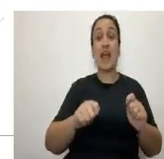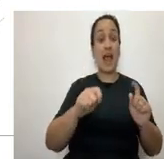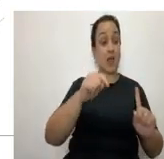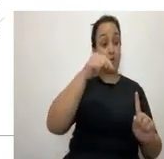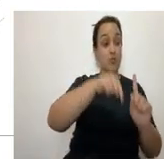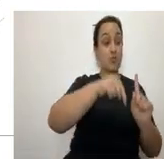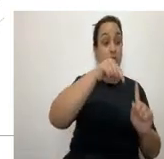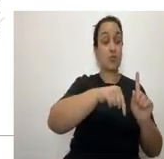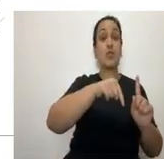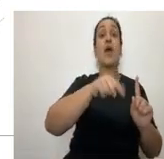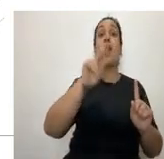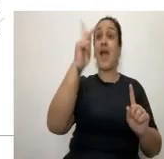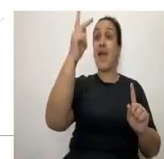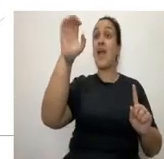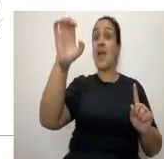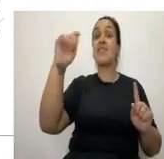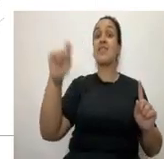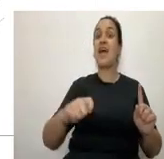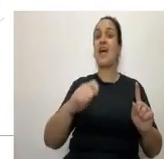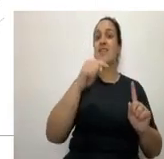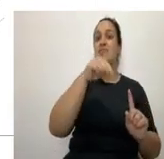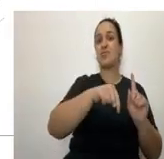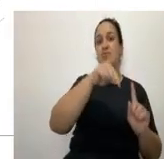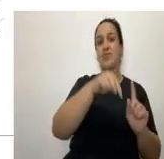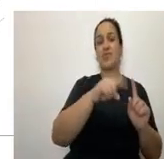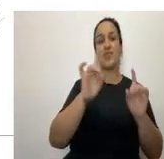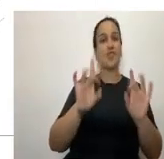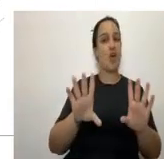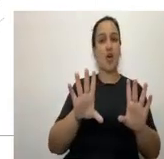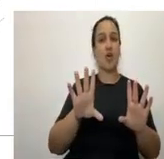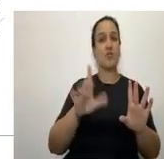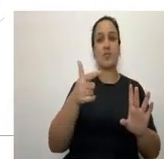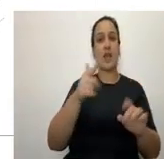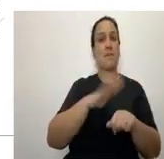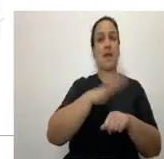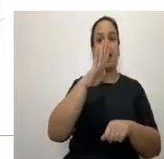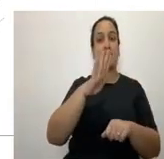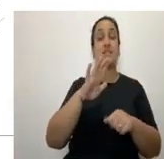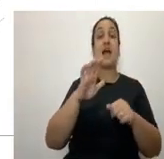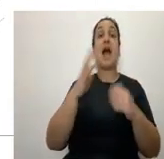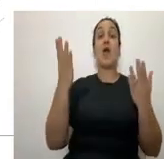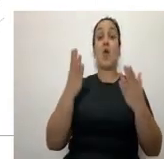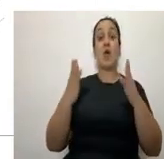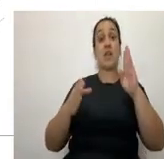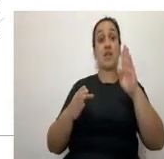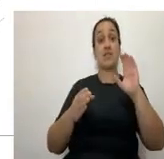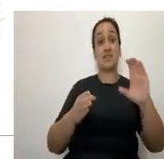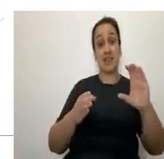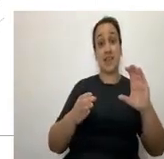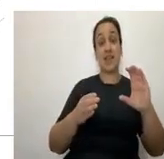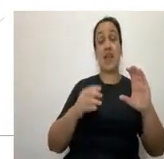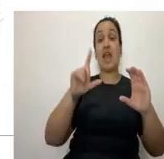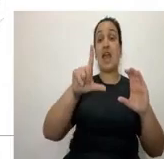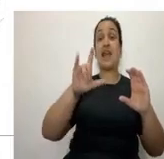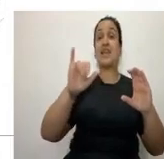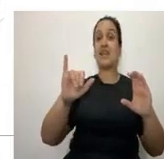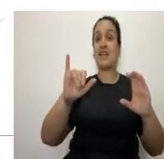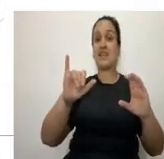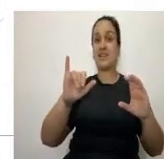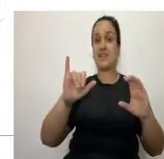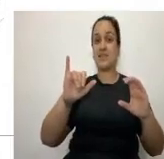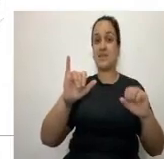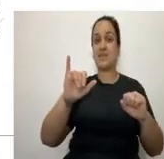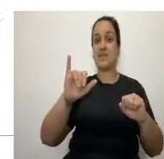tem apenas a possibilidade de dois elétrons, e ele tem esses dois elétrons. O próximo elemento é o lítio, de número